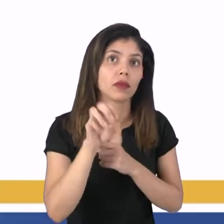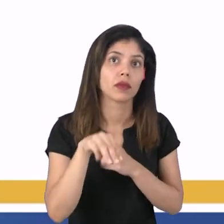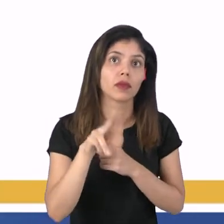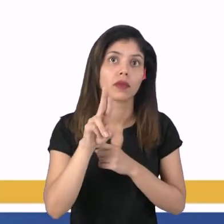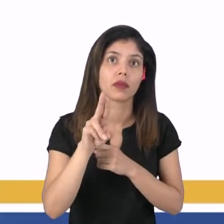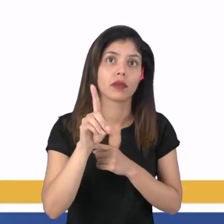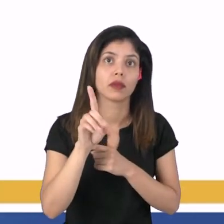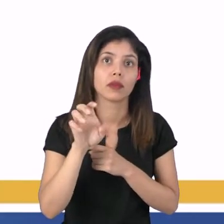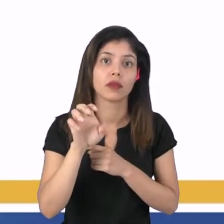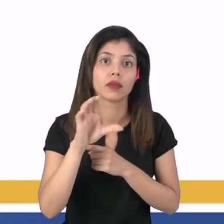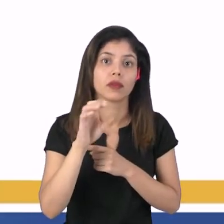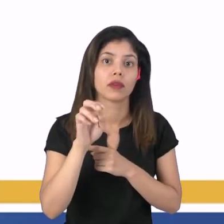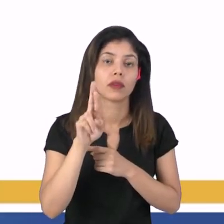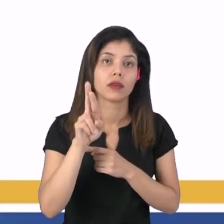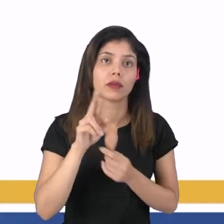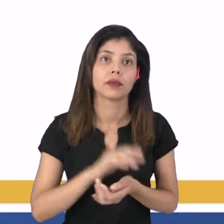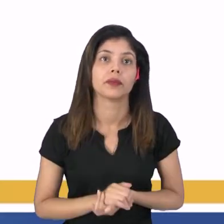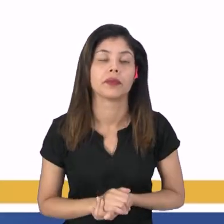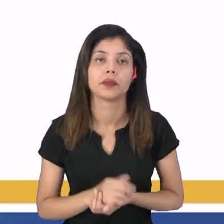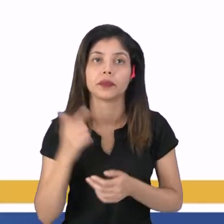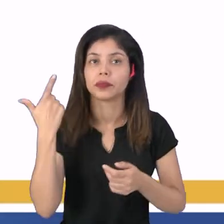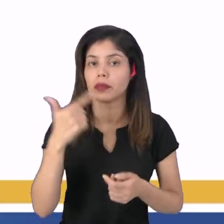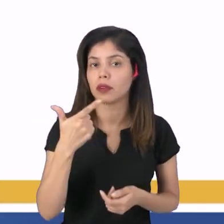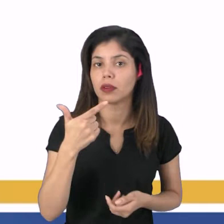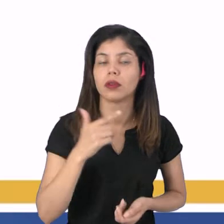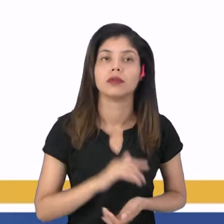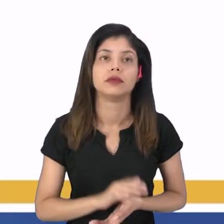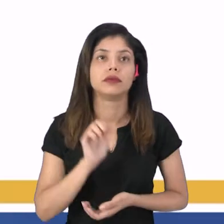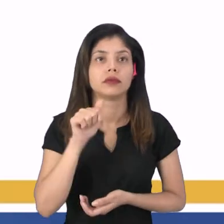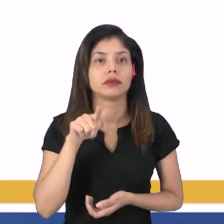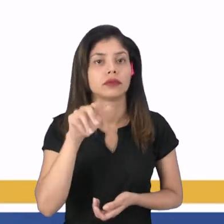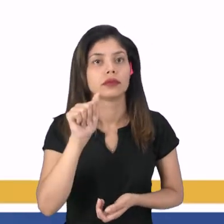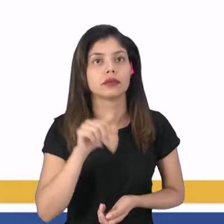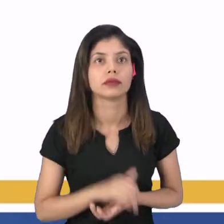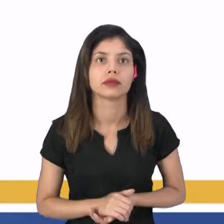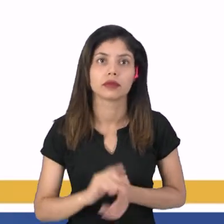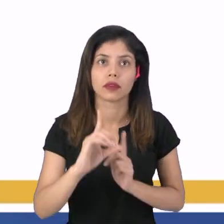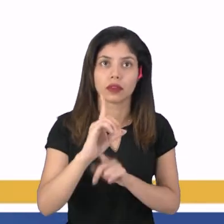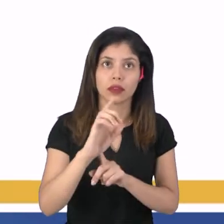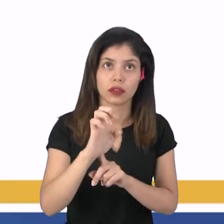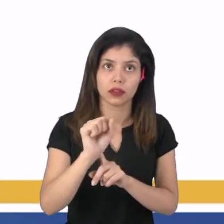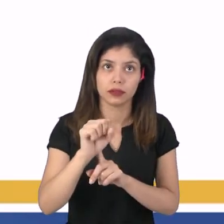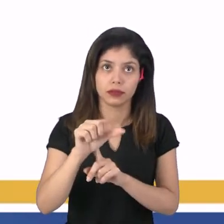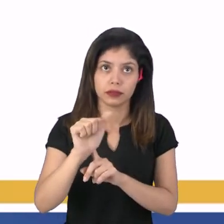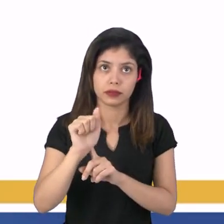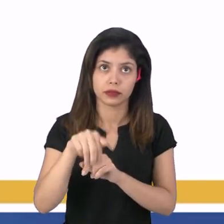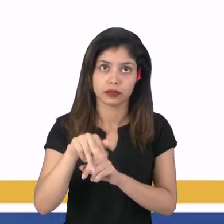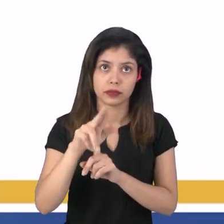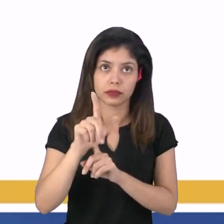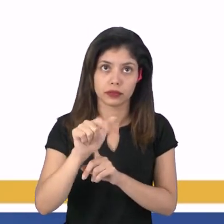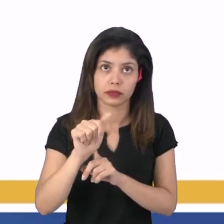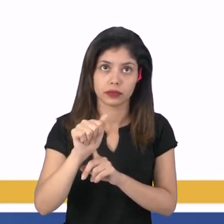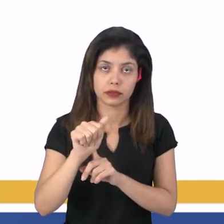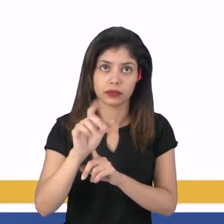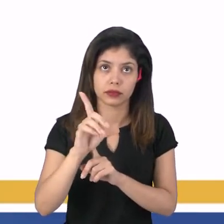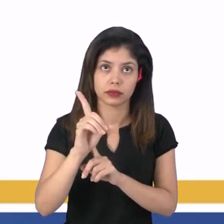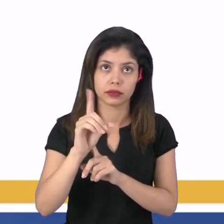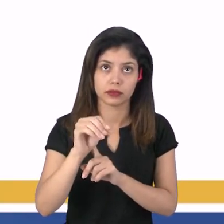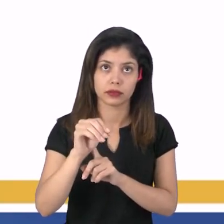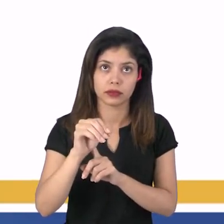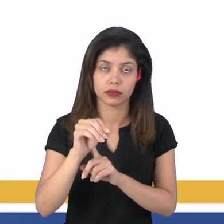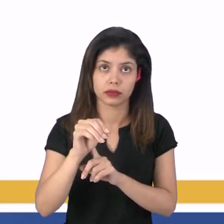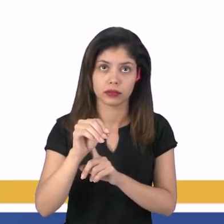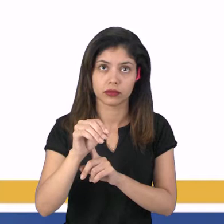emudecer. A segunda palavra inicial que nós temos é alma, que tem o prefixo des, o radical ão e o